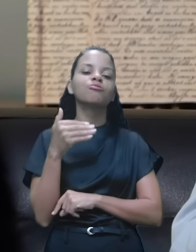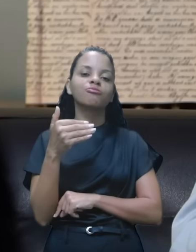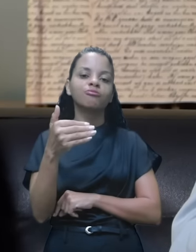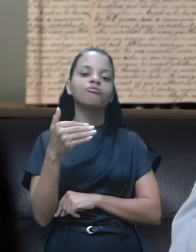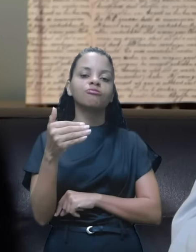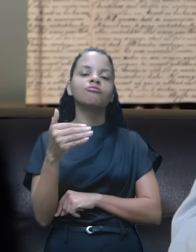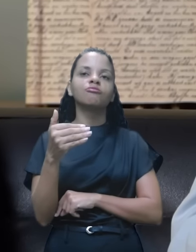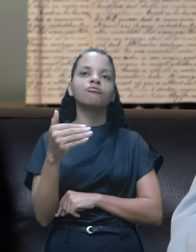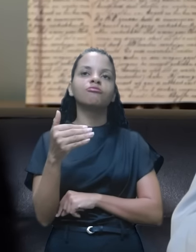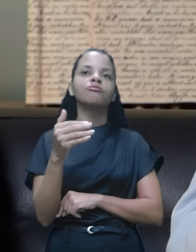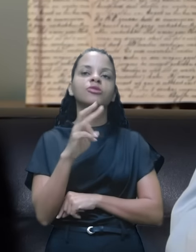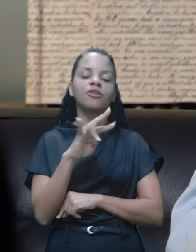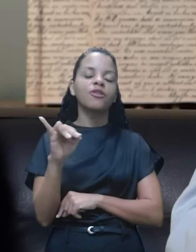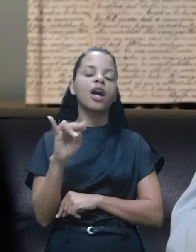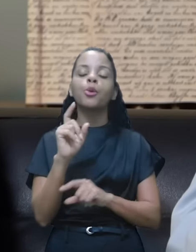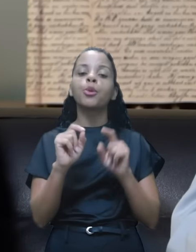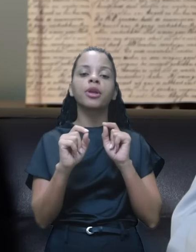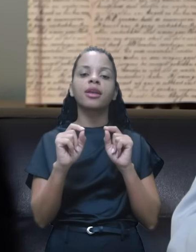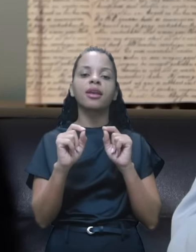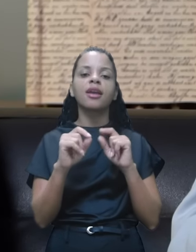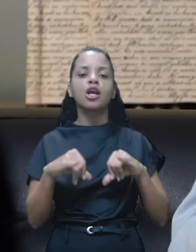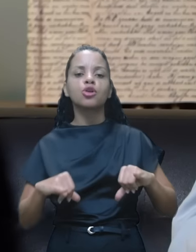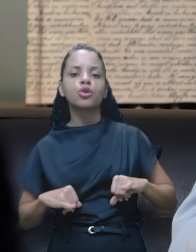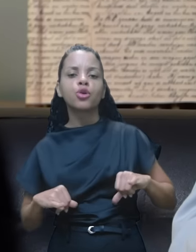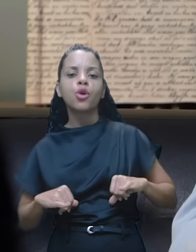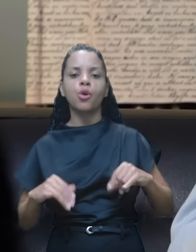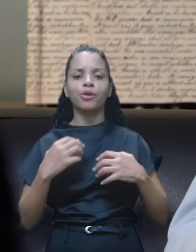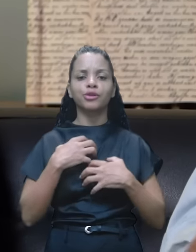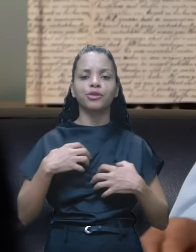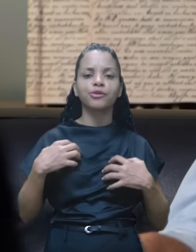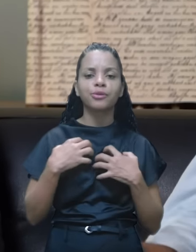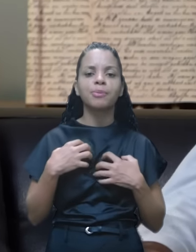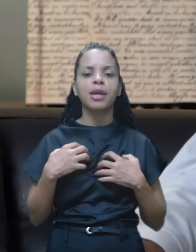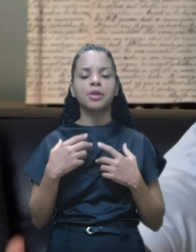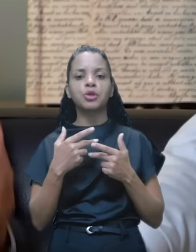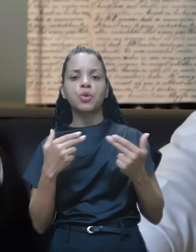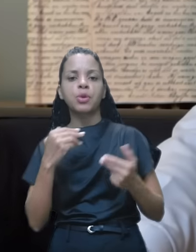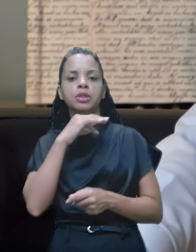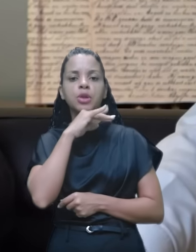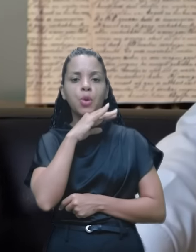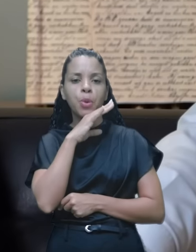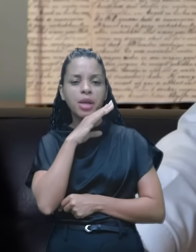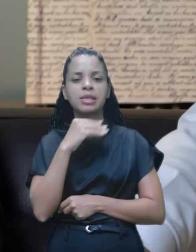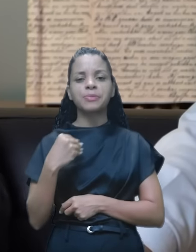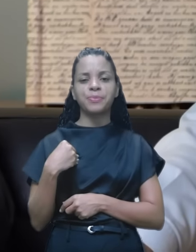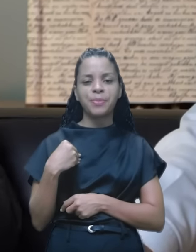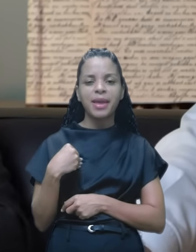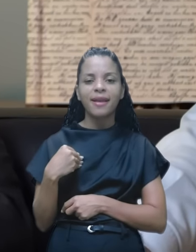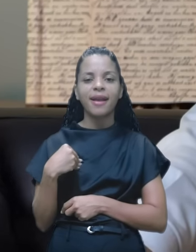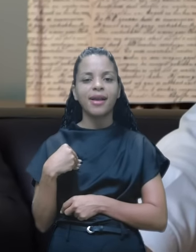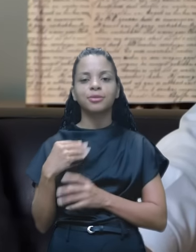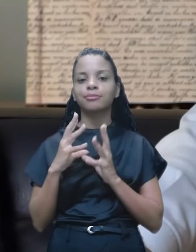muito em breve vai acontecer. Todo o sofrimento, toda a dor, todas as coisas ruins que o pecado introduziu nesse